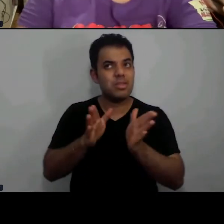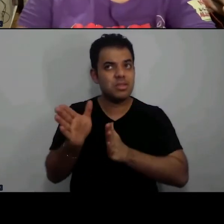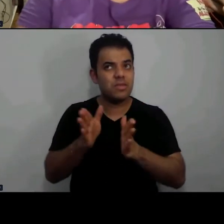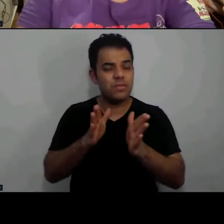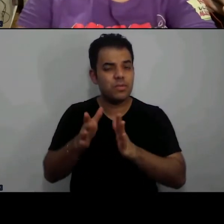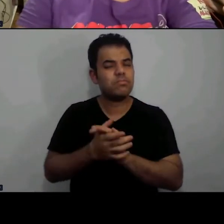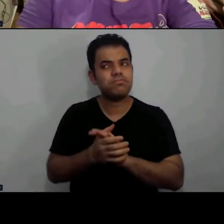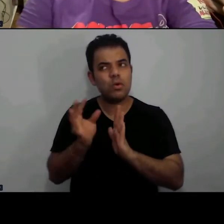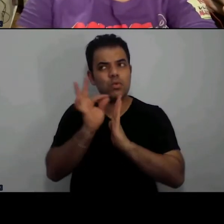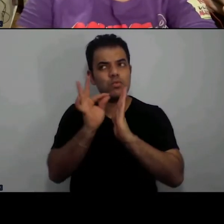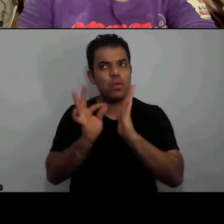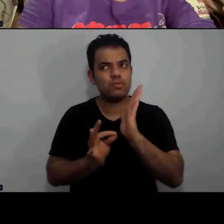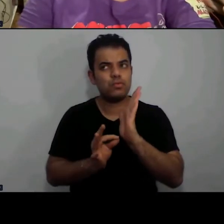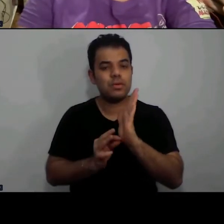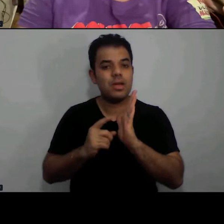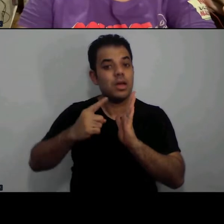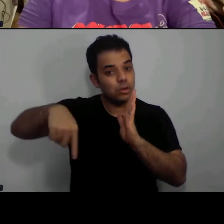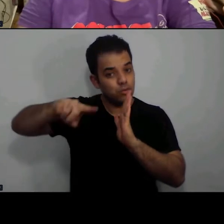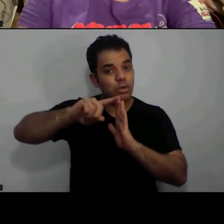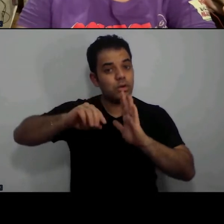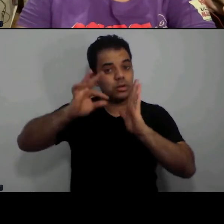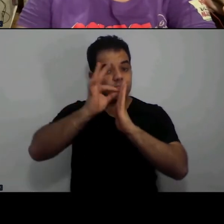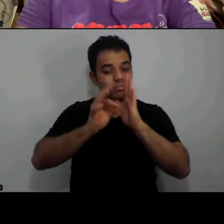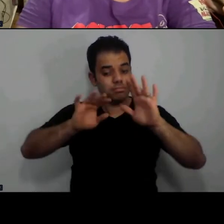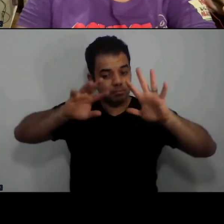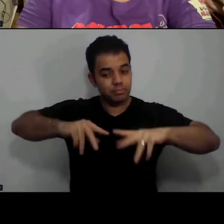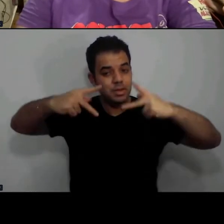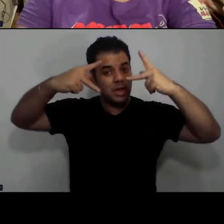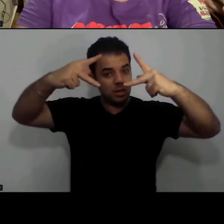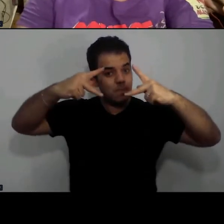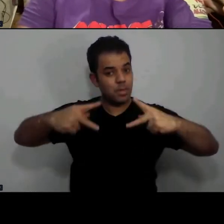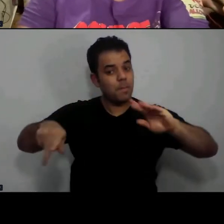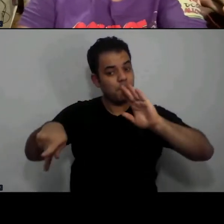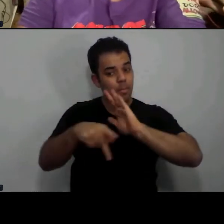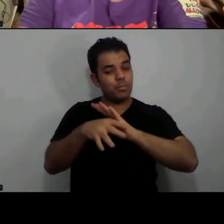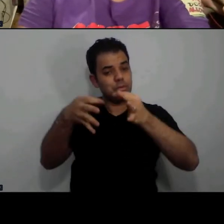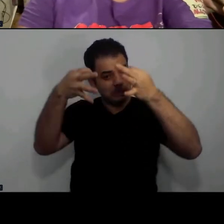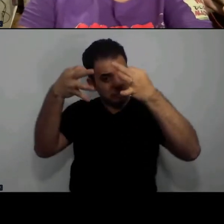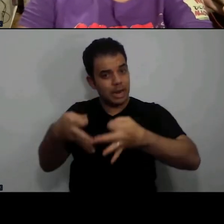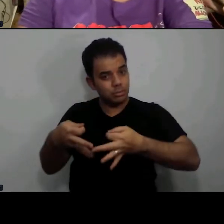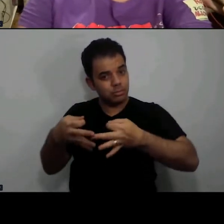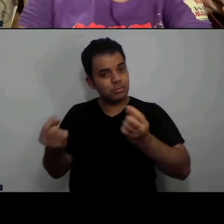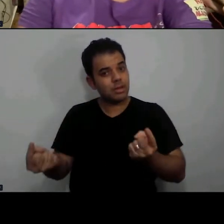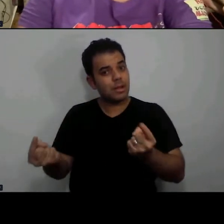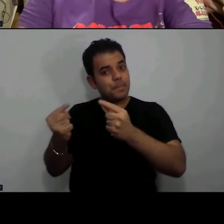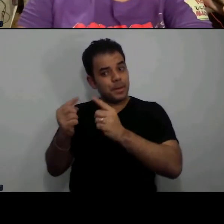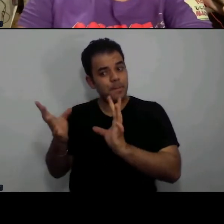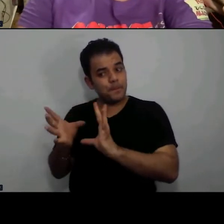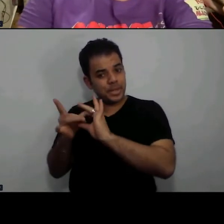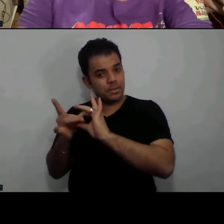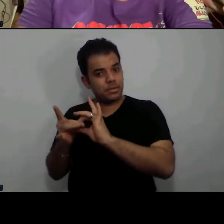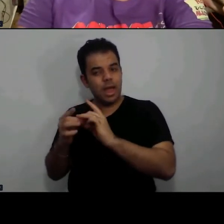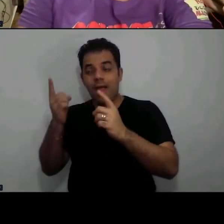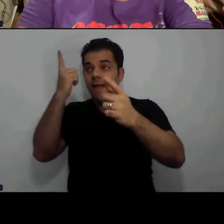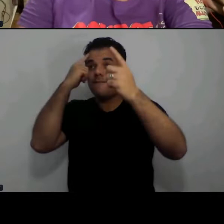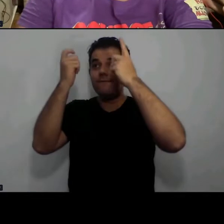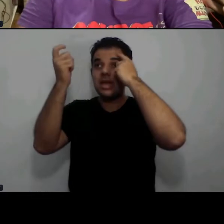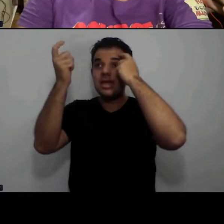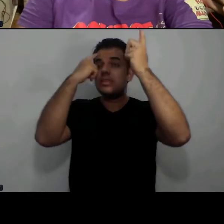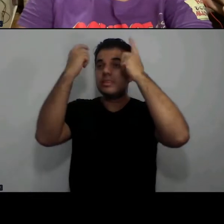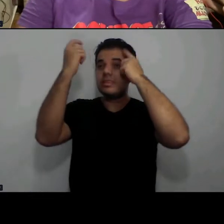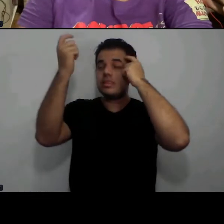É quando a gente escreve um HTML da forma que deve ser escrito, sem querer inventar